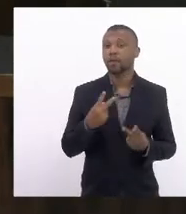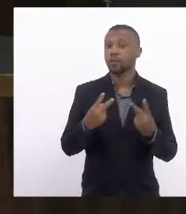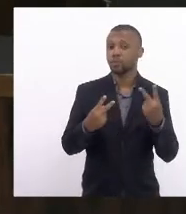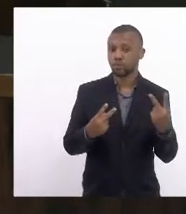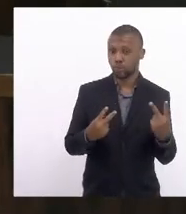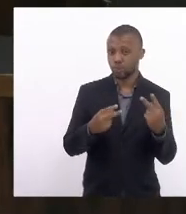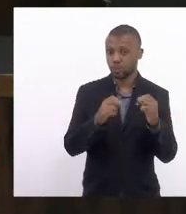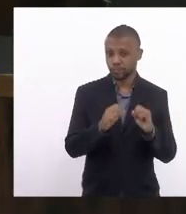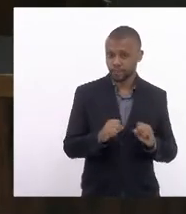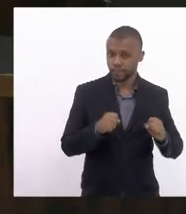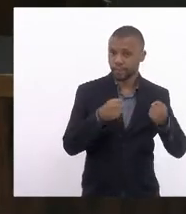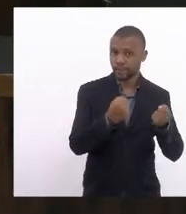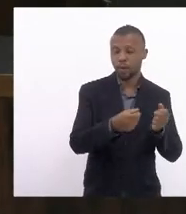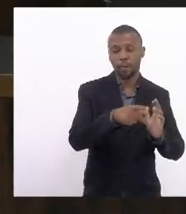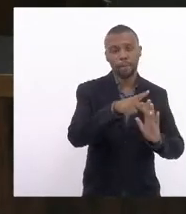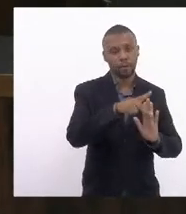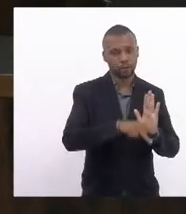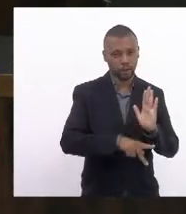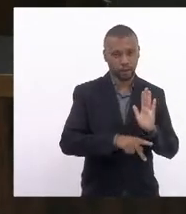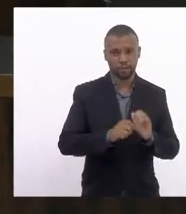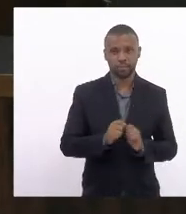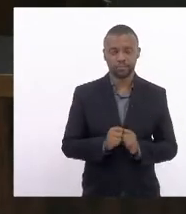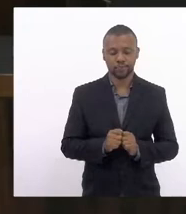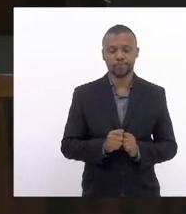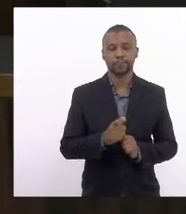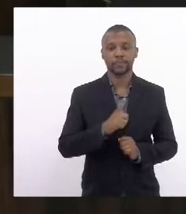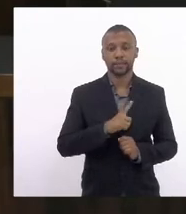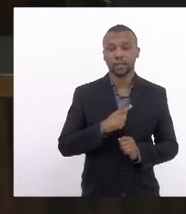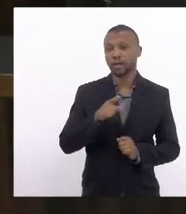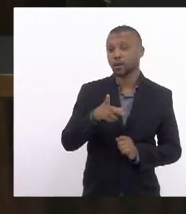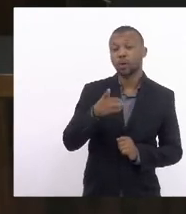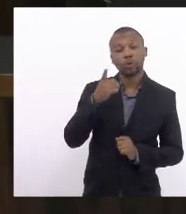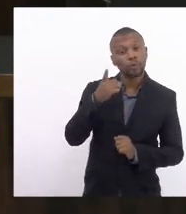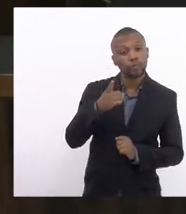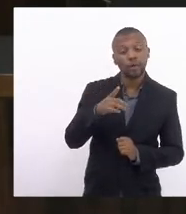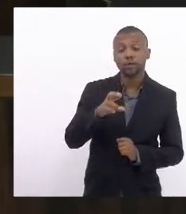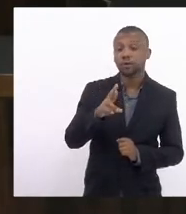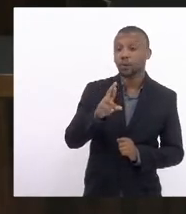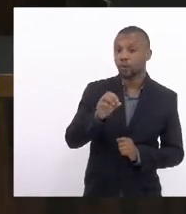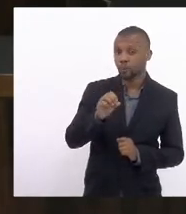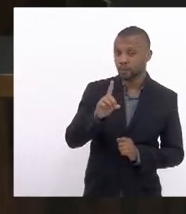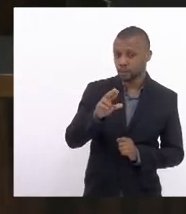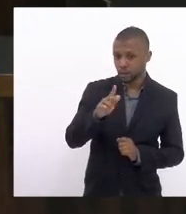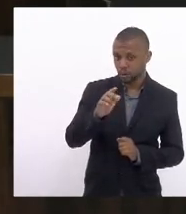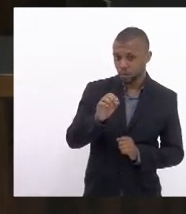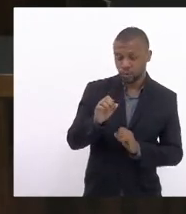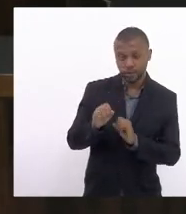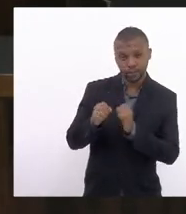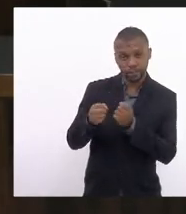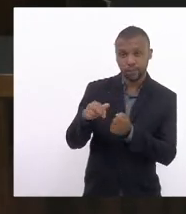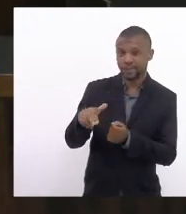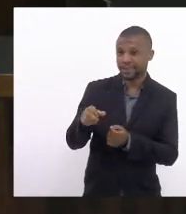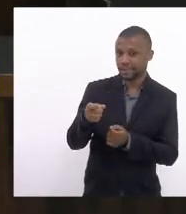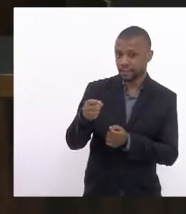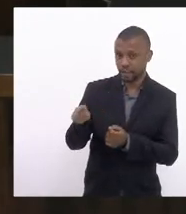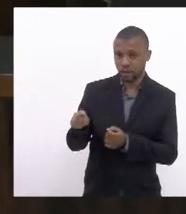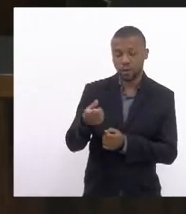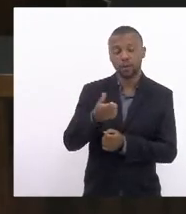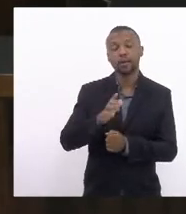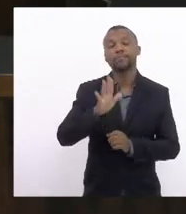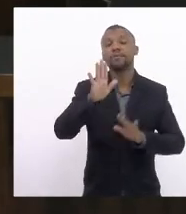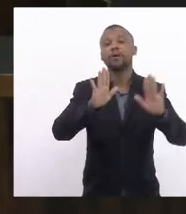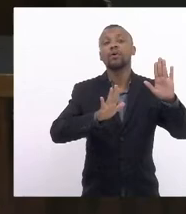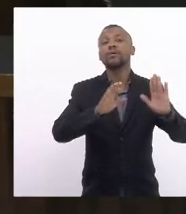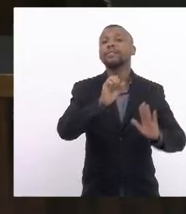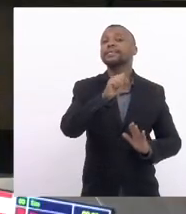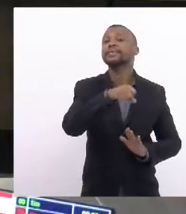defender. Então, ou você, então o deputado Rodrigo Amorim defende pelo voto não, quem defende pelo voto sim, por gentileza